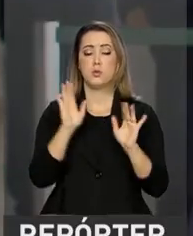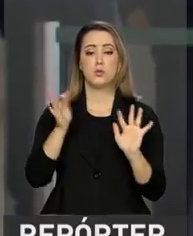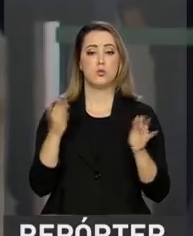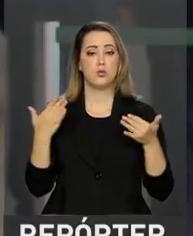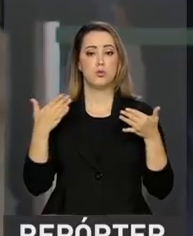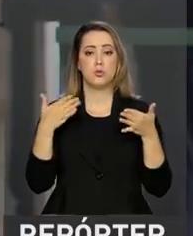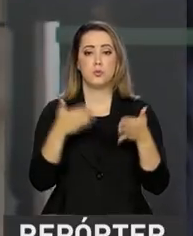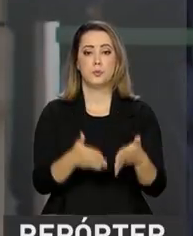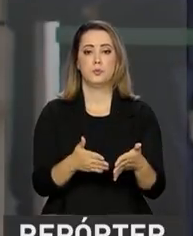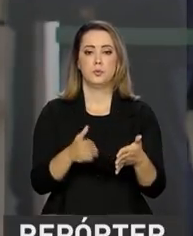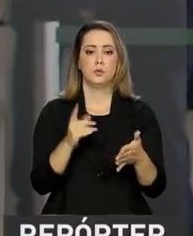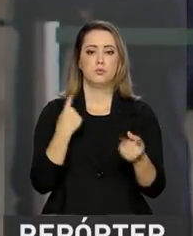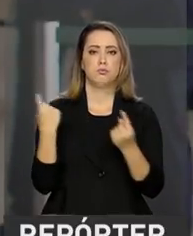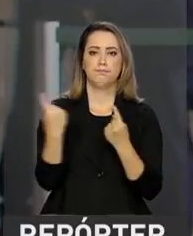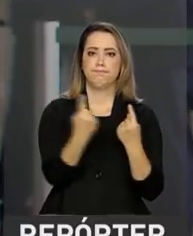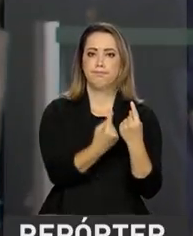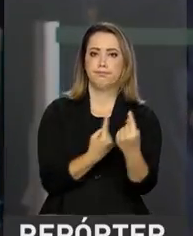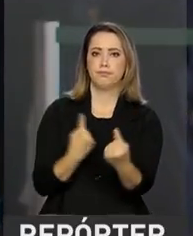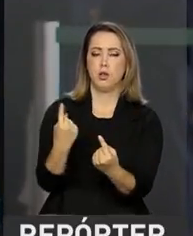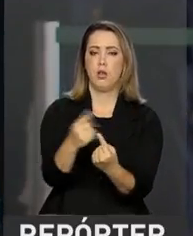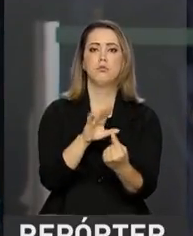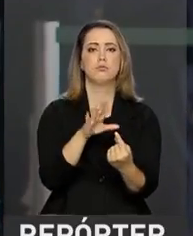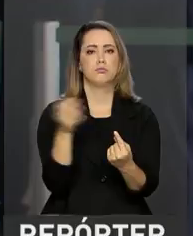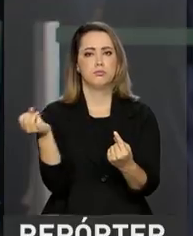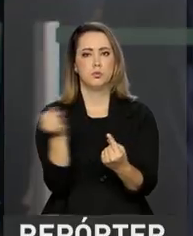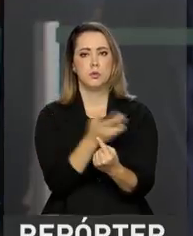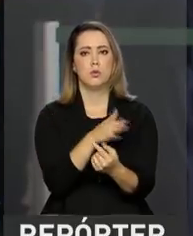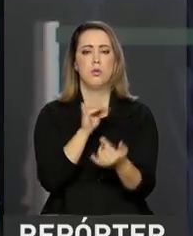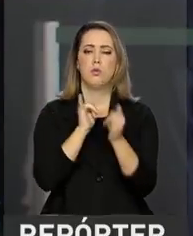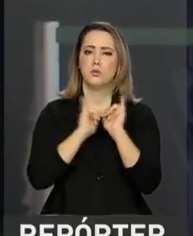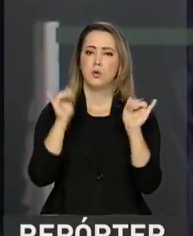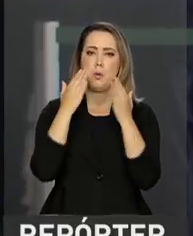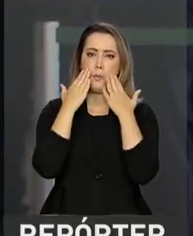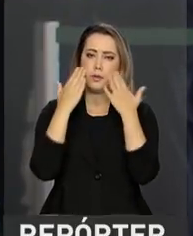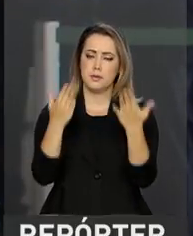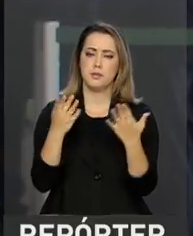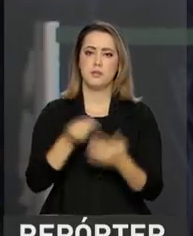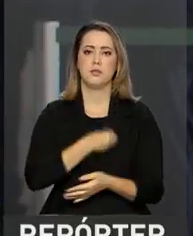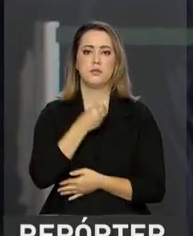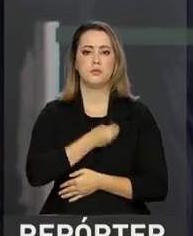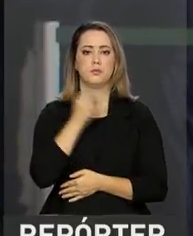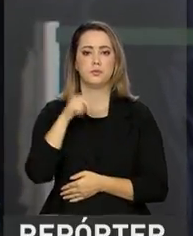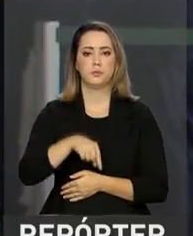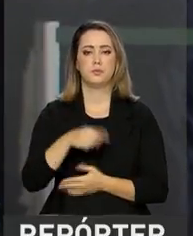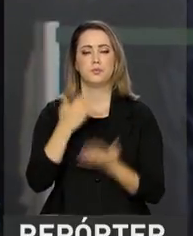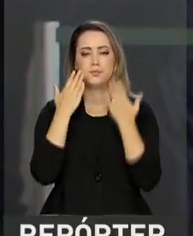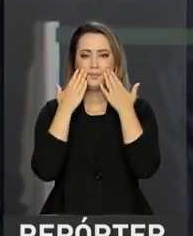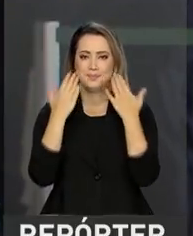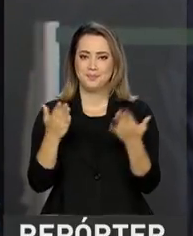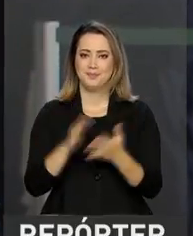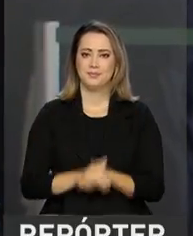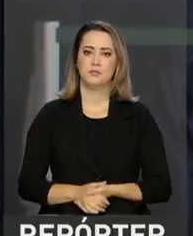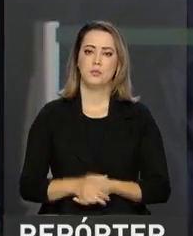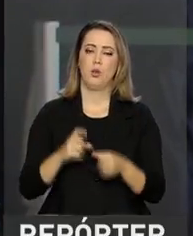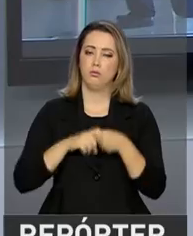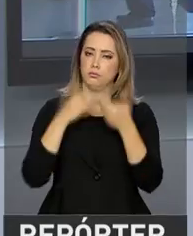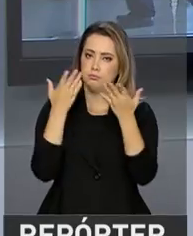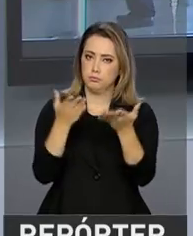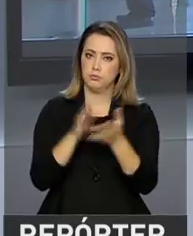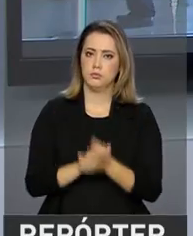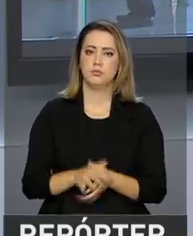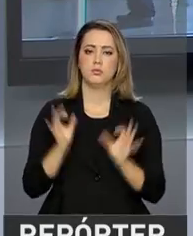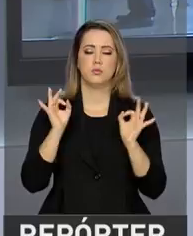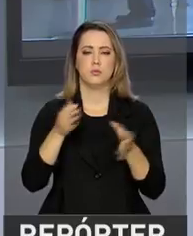a movimentação é grande e vai ser transmitida ao vivo essa cerimônia aqui na tv nbr leandro com você